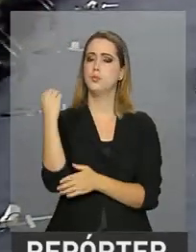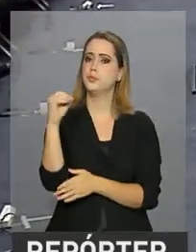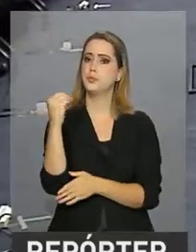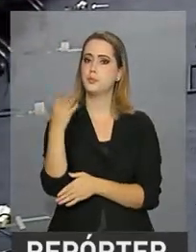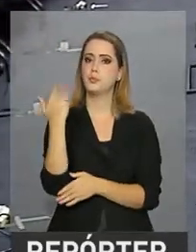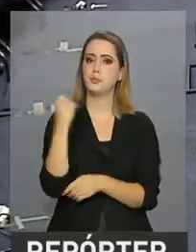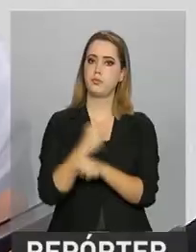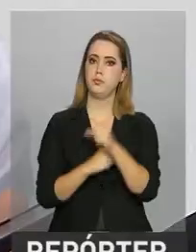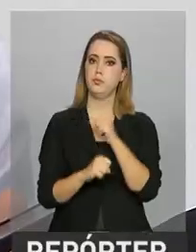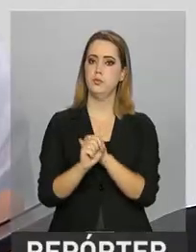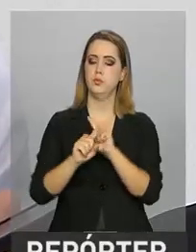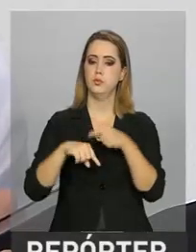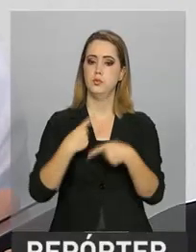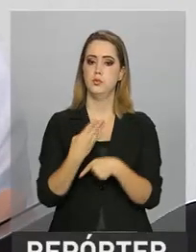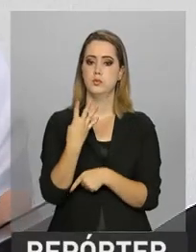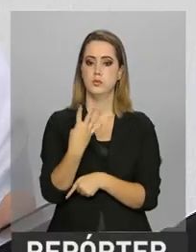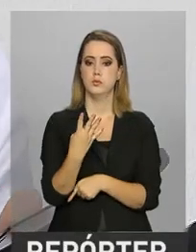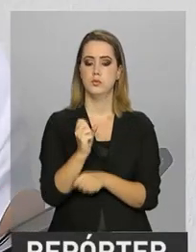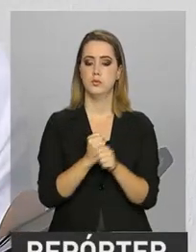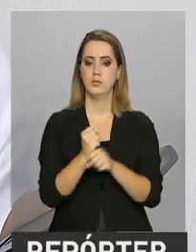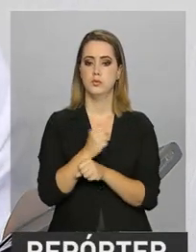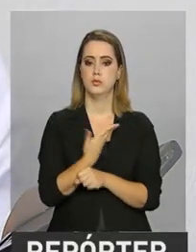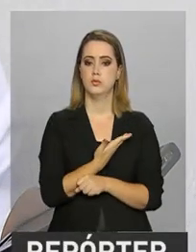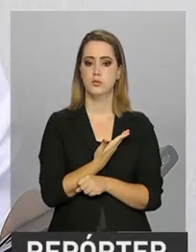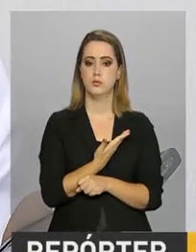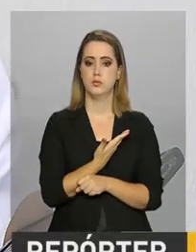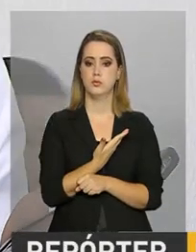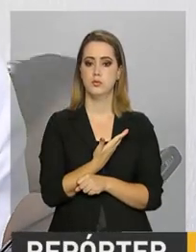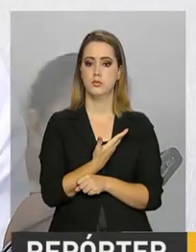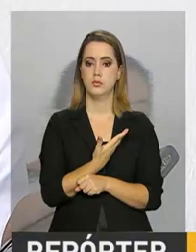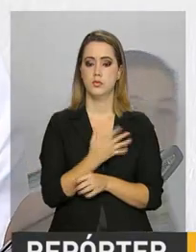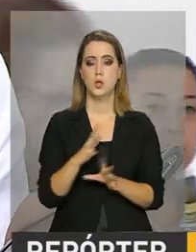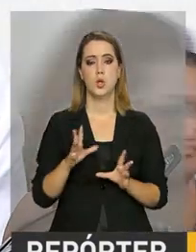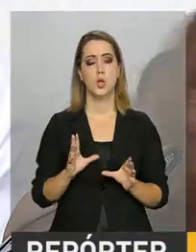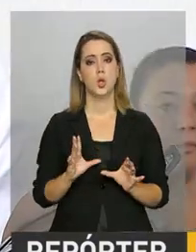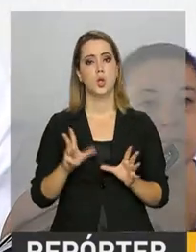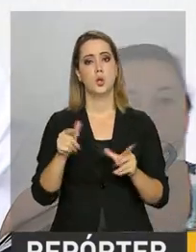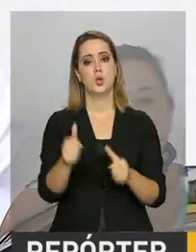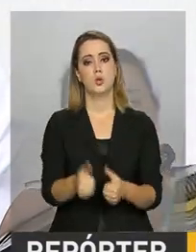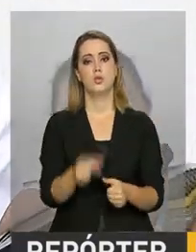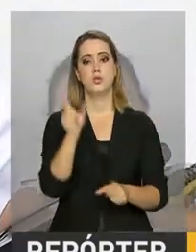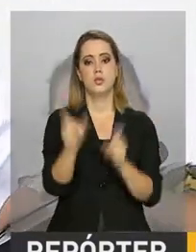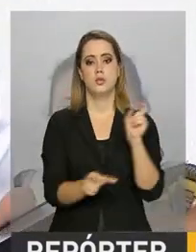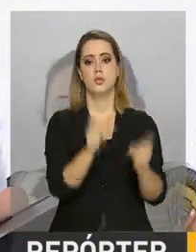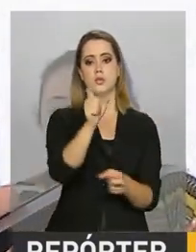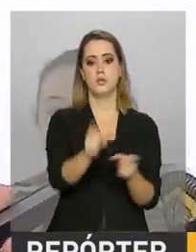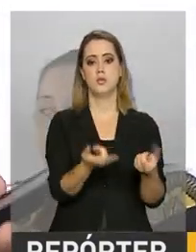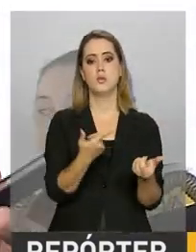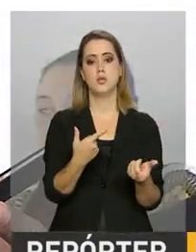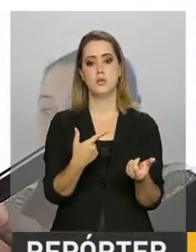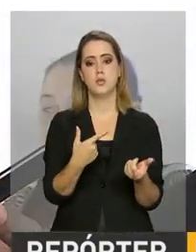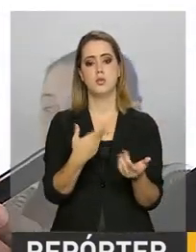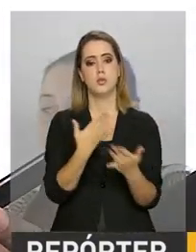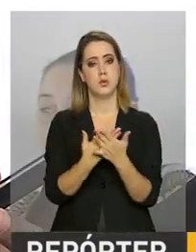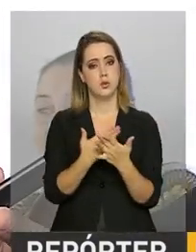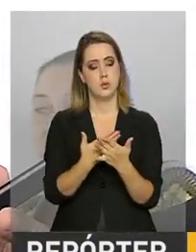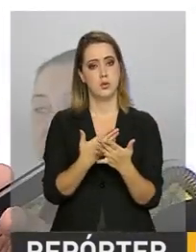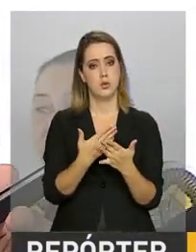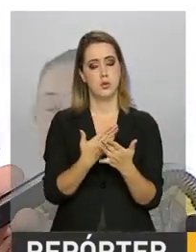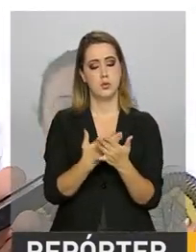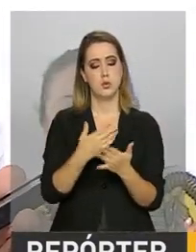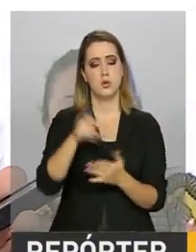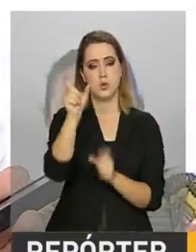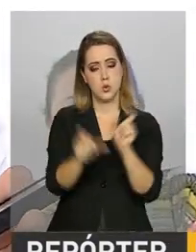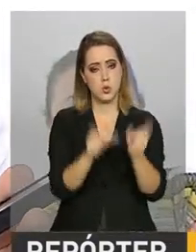de 4 anos. Integram esse conselho todos os expoentes da comunidade acadêmica, científica, as personalidades